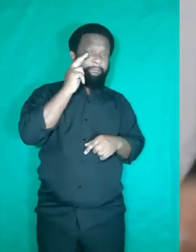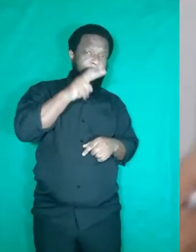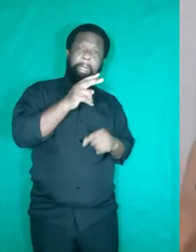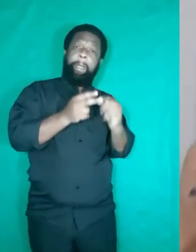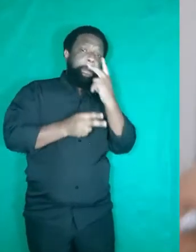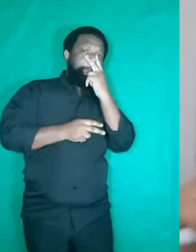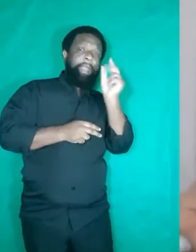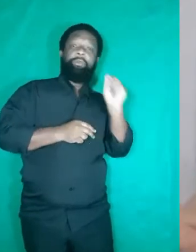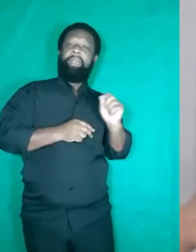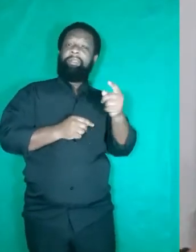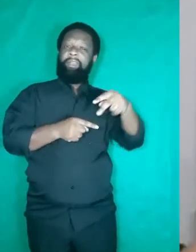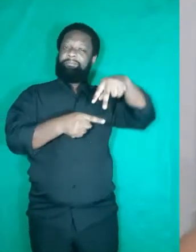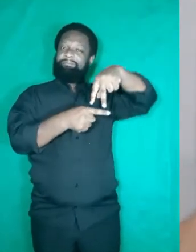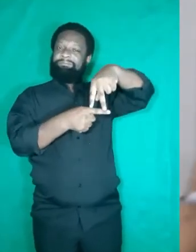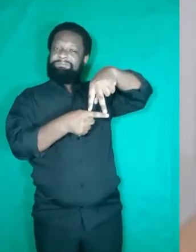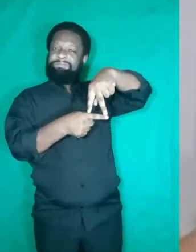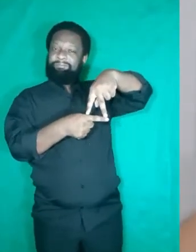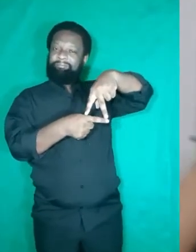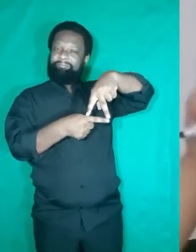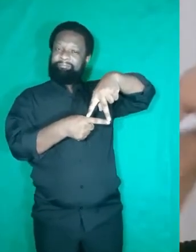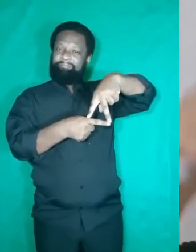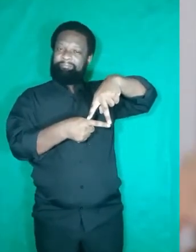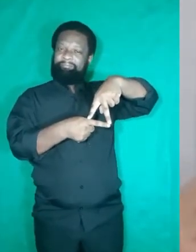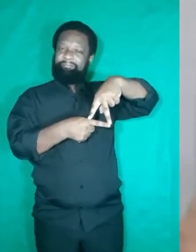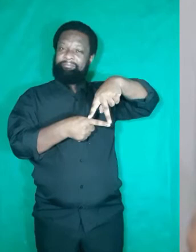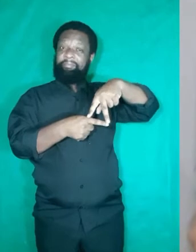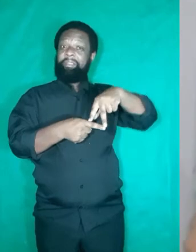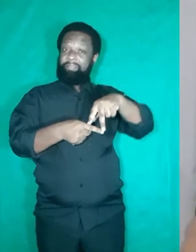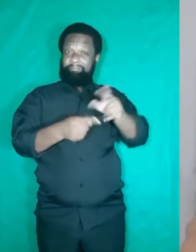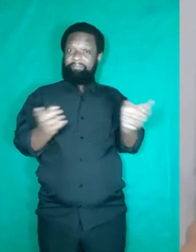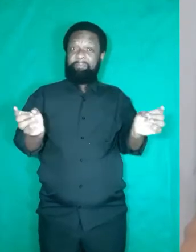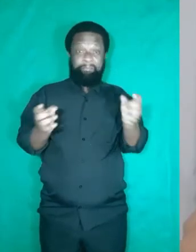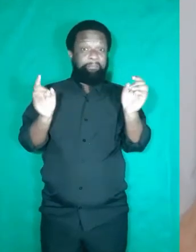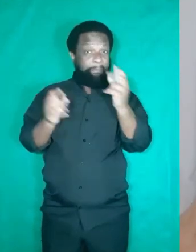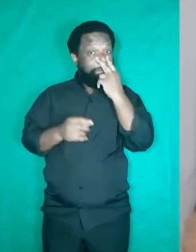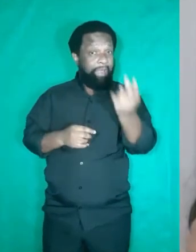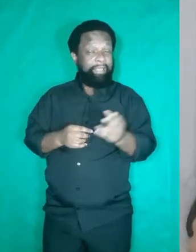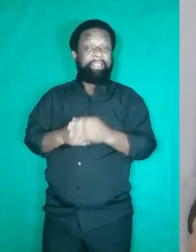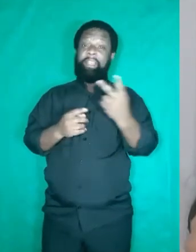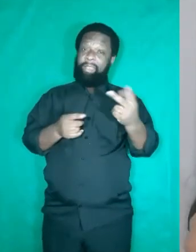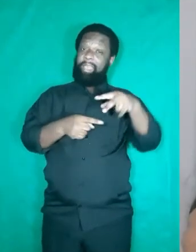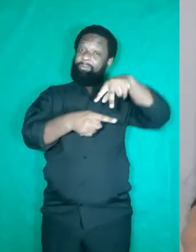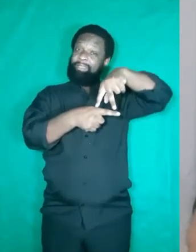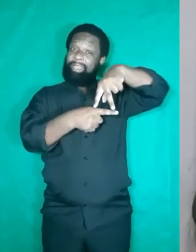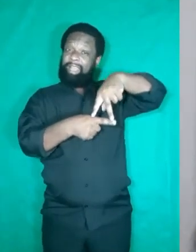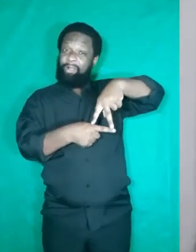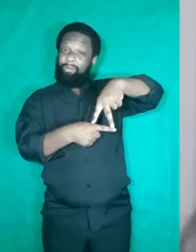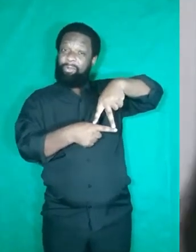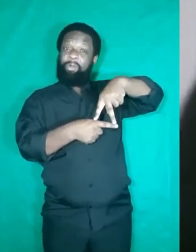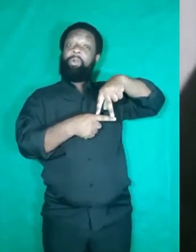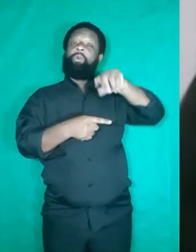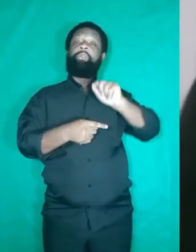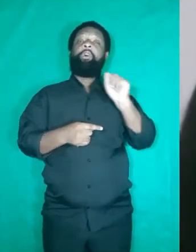vocês? Um triângulo. Um triângulo no plano. Então, por ser um triângulo no plano, o